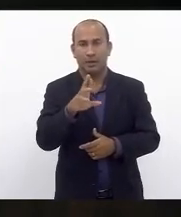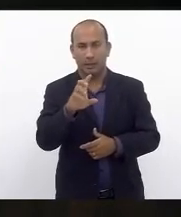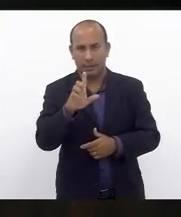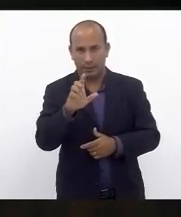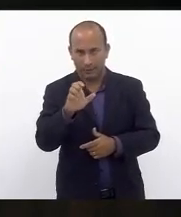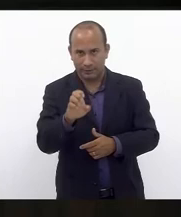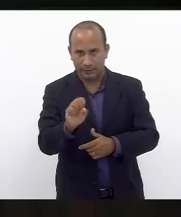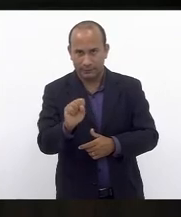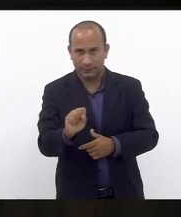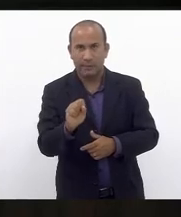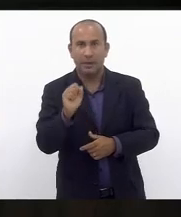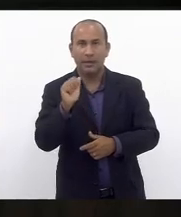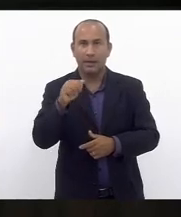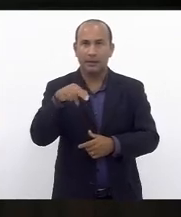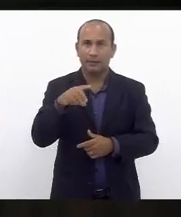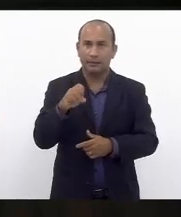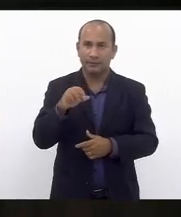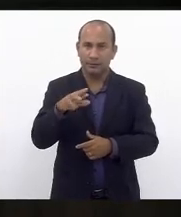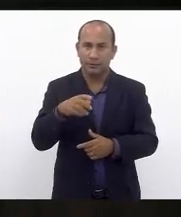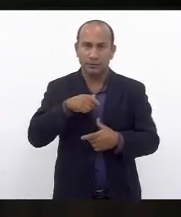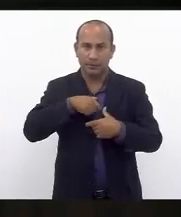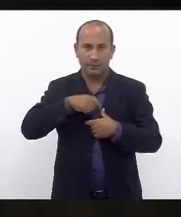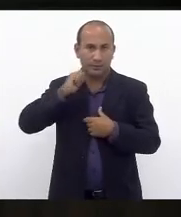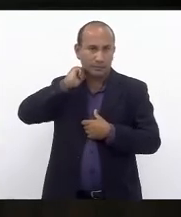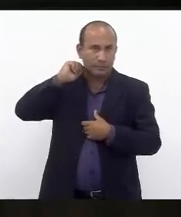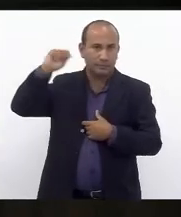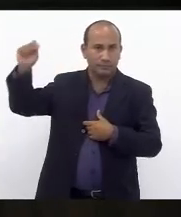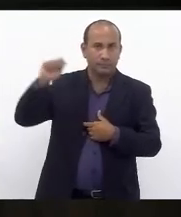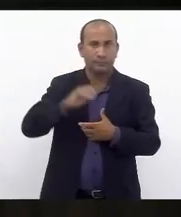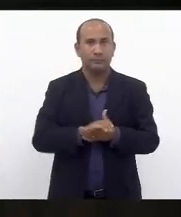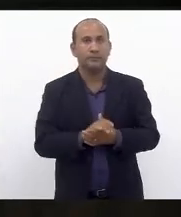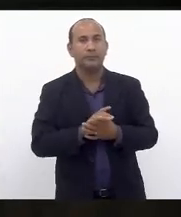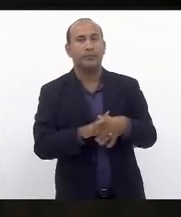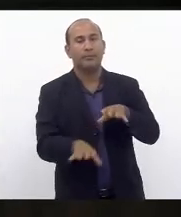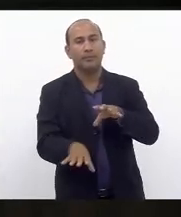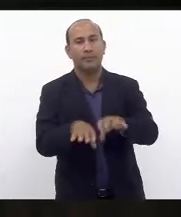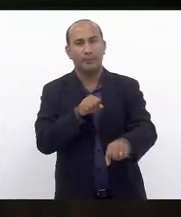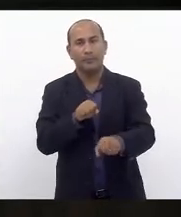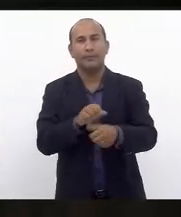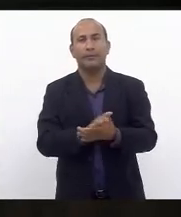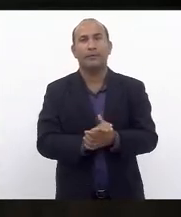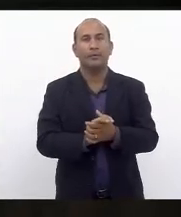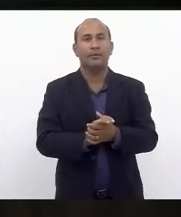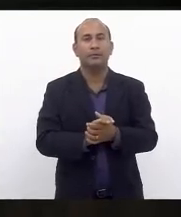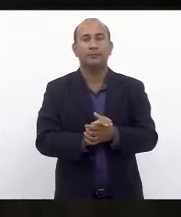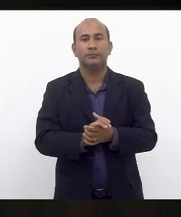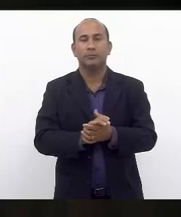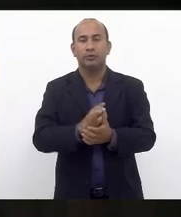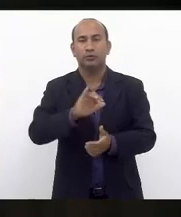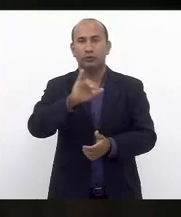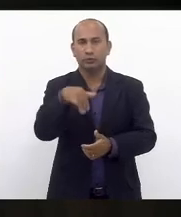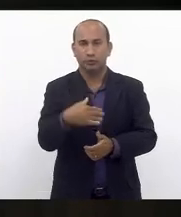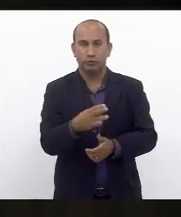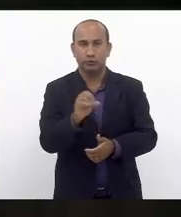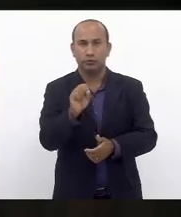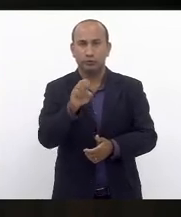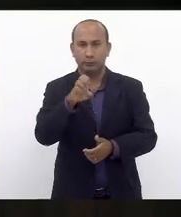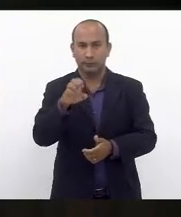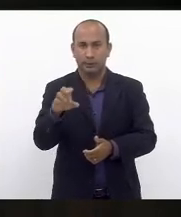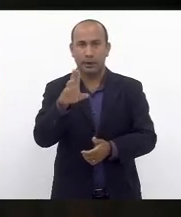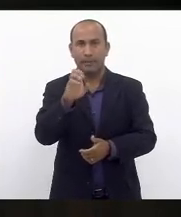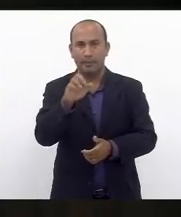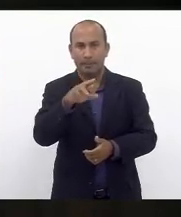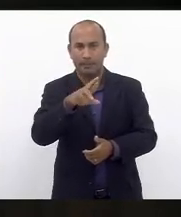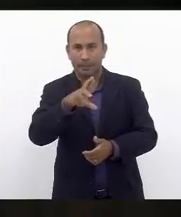e Anderson Moraes, que concede a medalha Tiradentes e o respectivo diploma ao senhor José Siqueira Barro